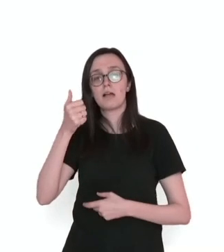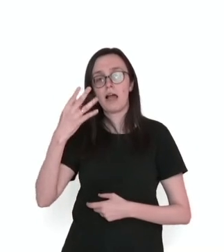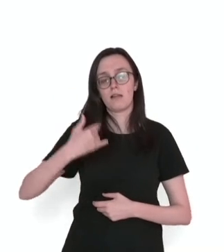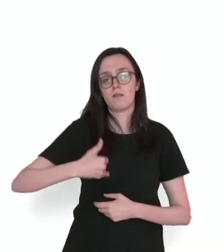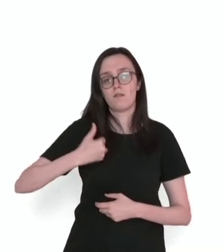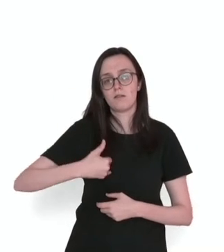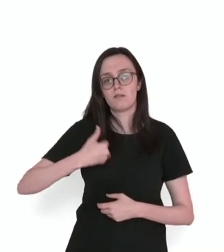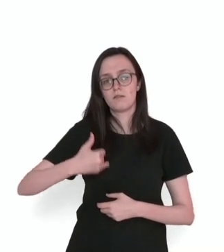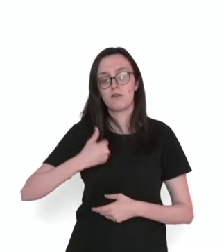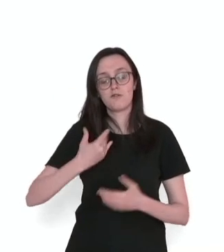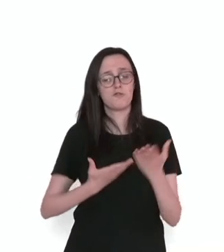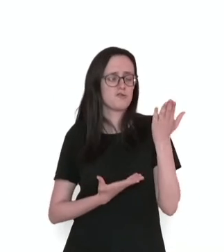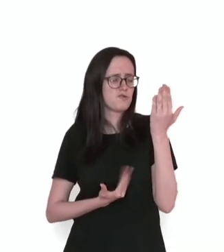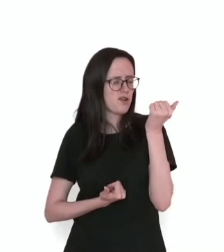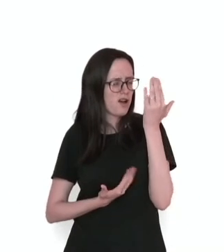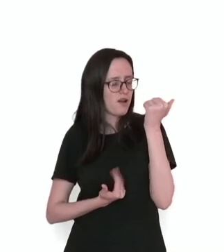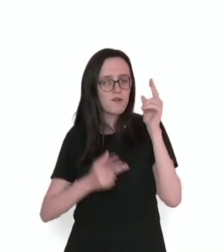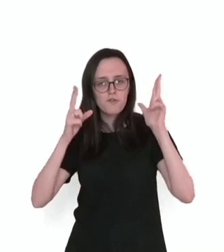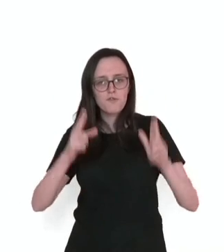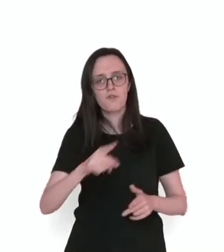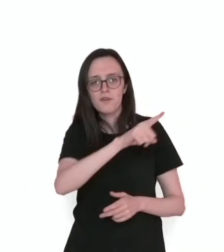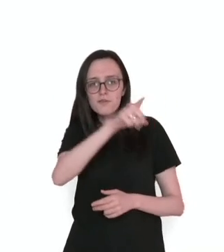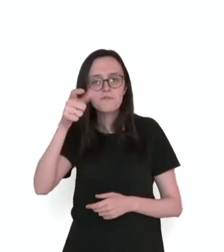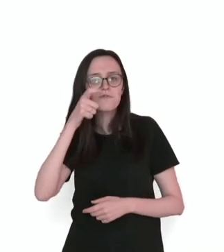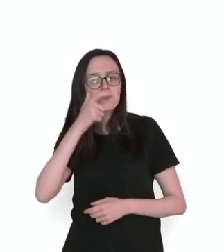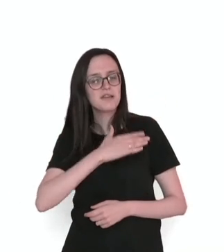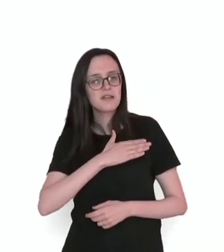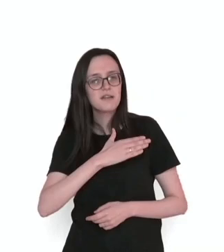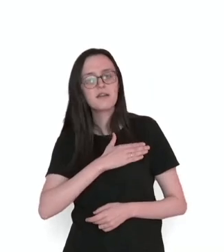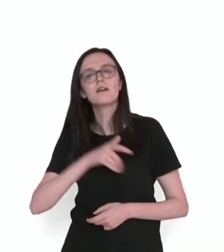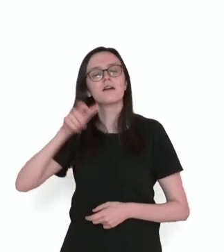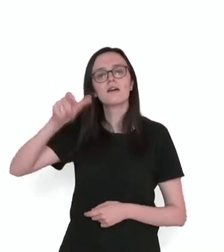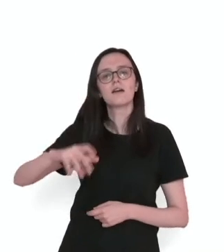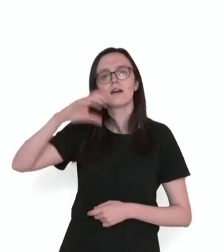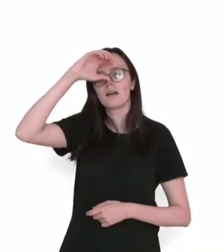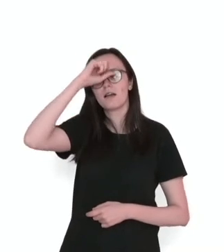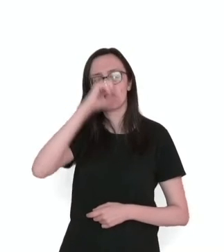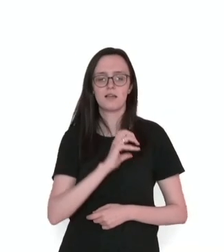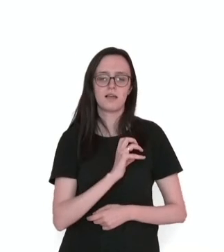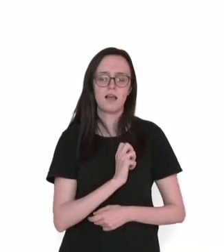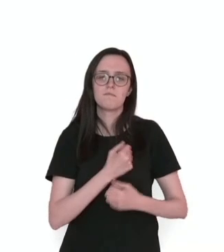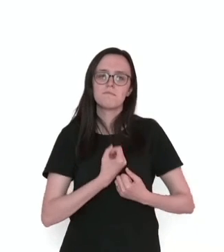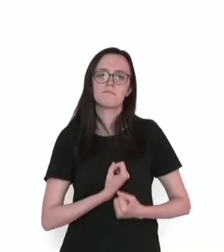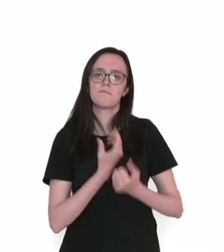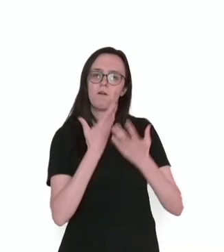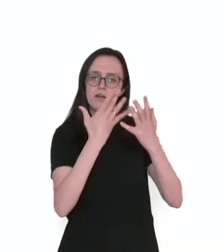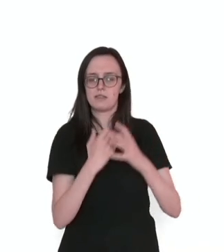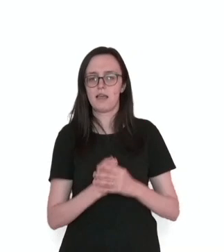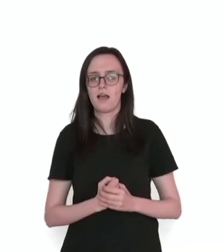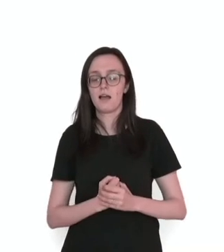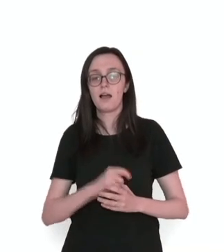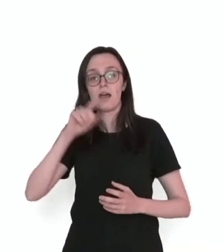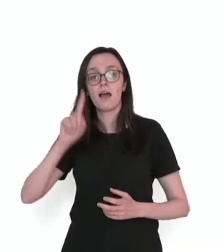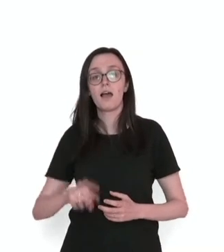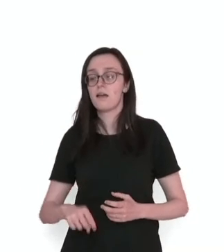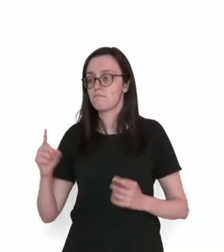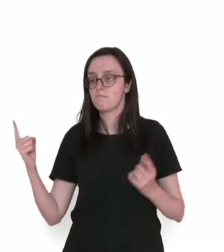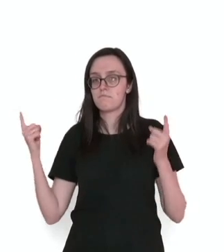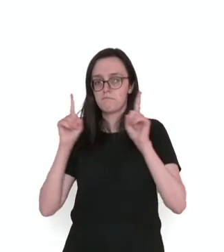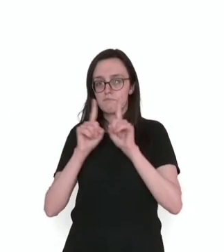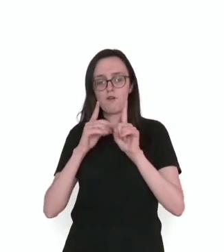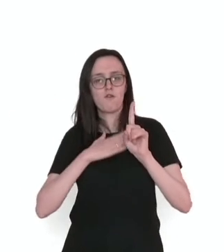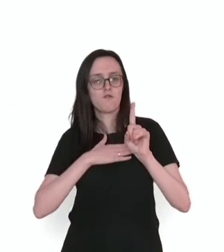aninhos, ou seja, jovem como vocês que me assistem, ele aprendeu a amar poesia, com o seu contemporâneo,